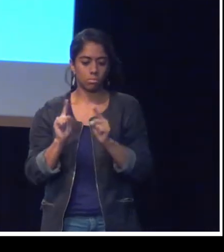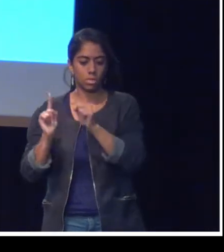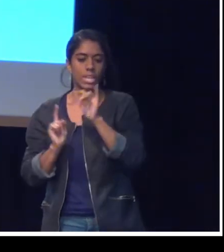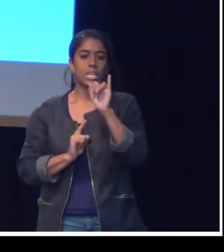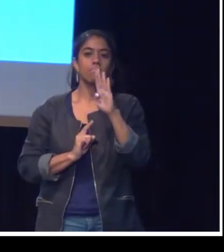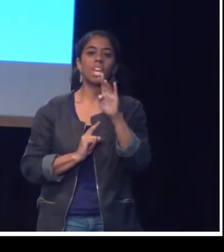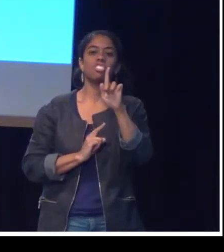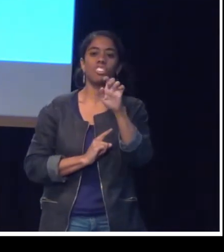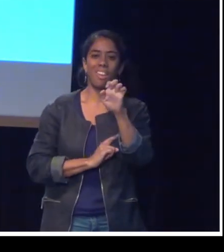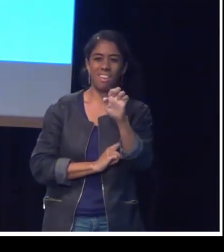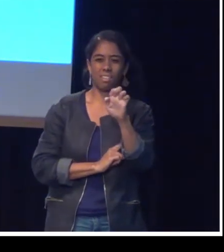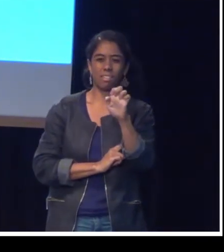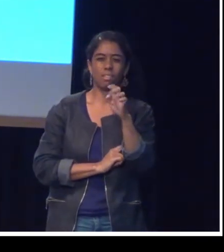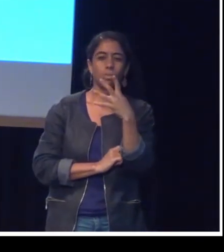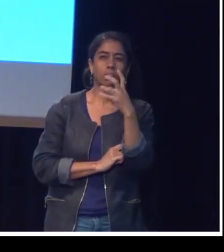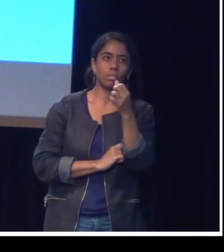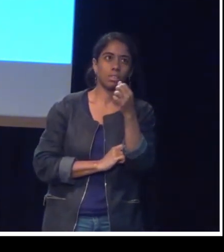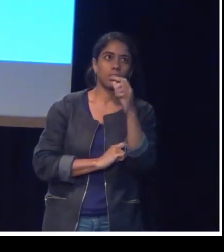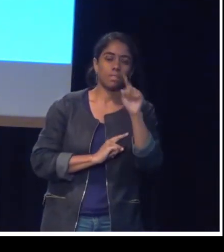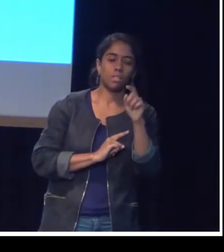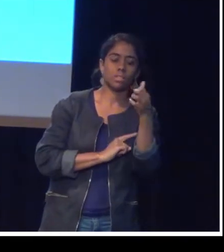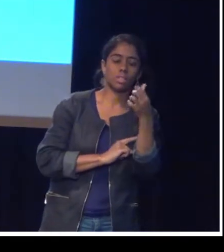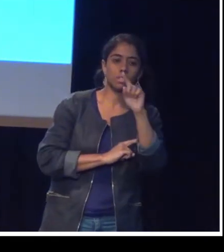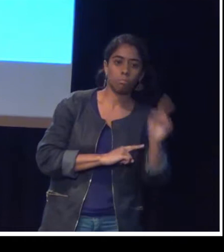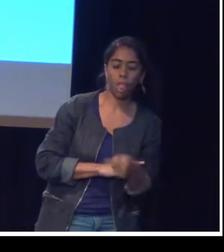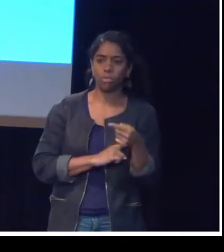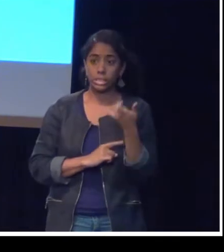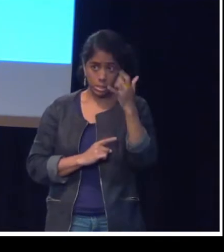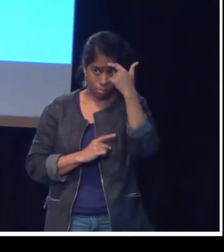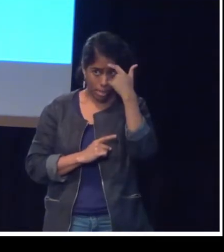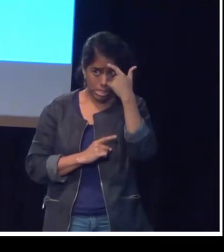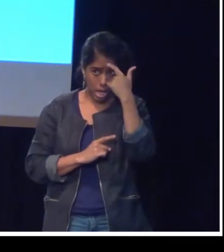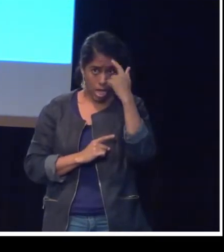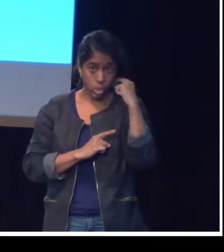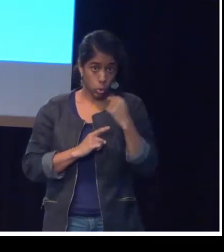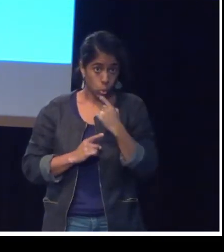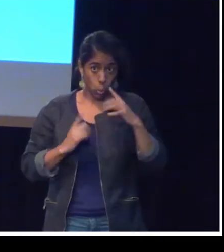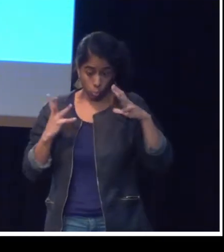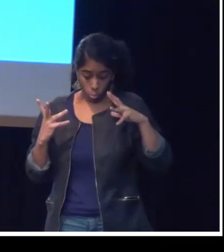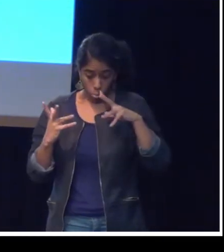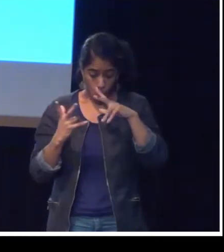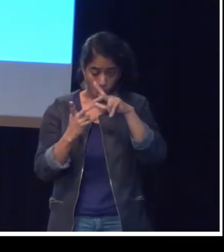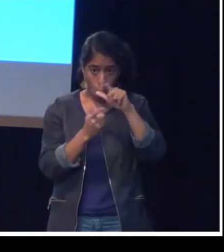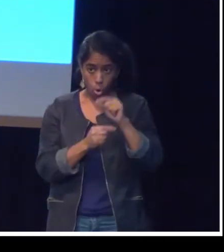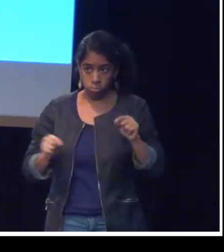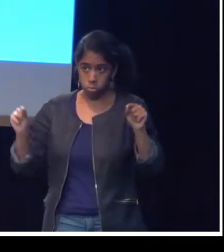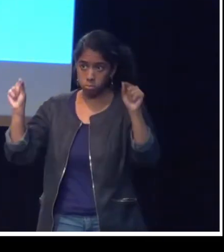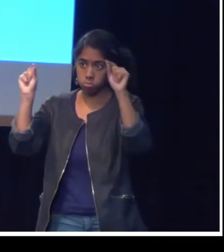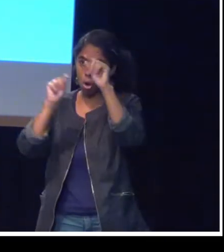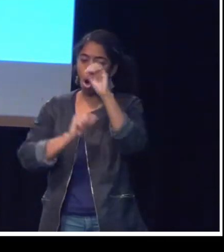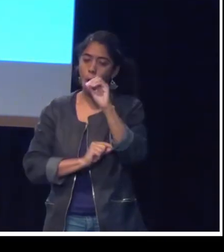milhões. Se eu for pontuar, quantificar os surdos no mundo, aproximadamente, a OMS traz